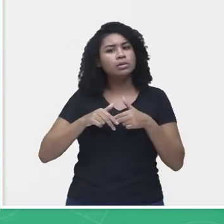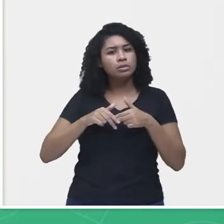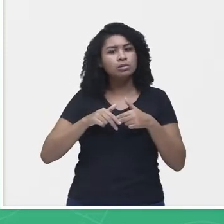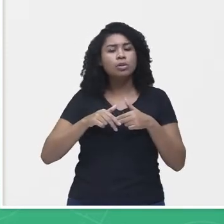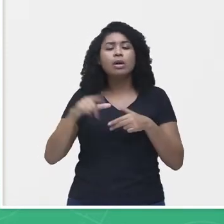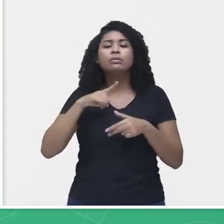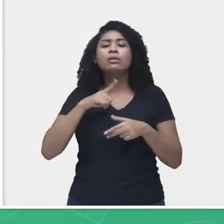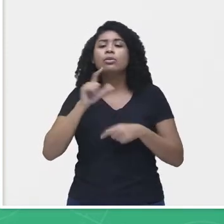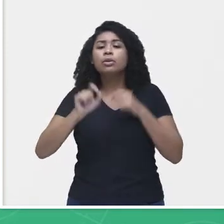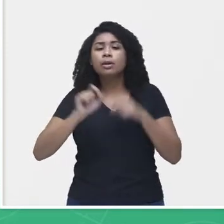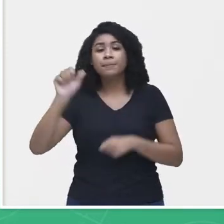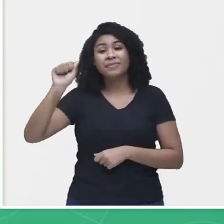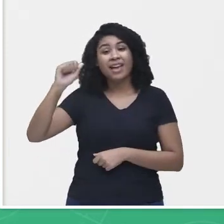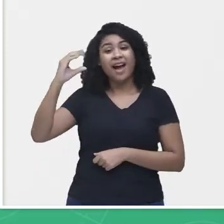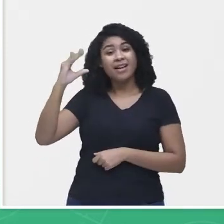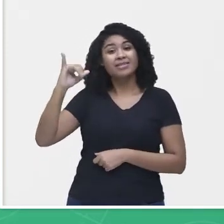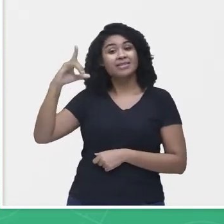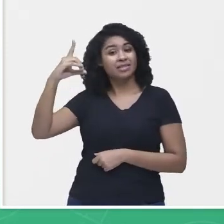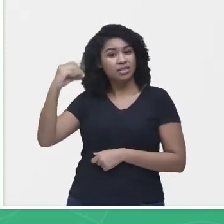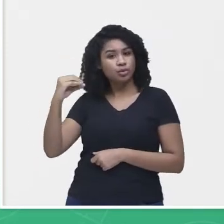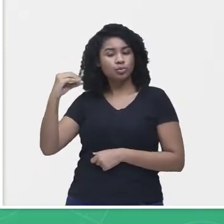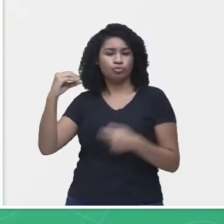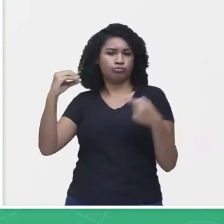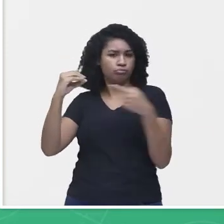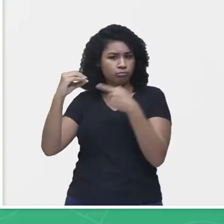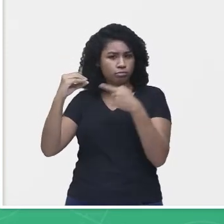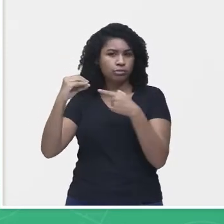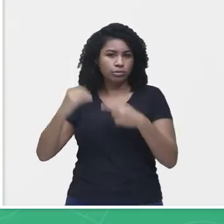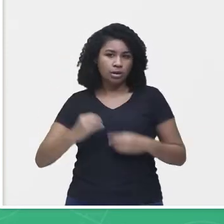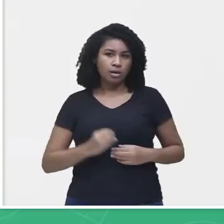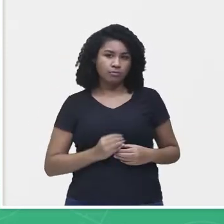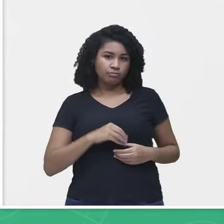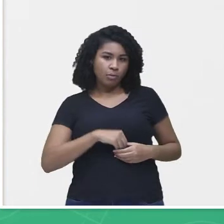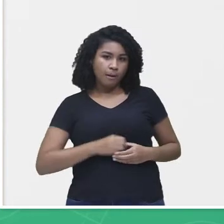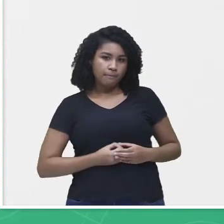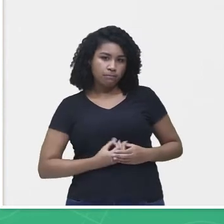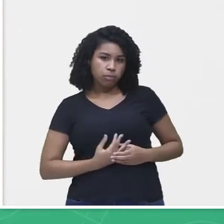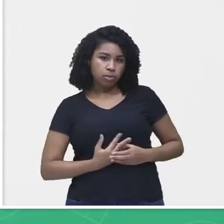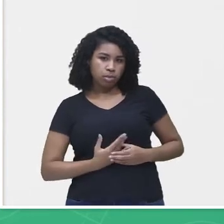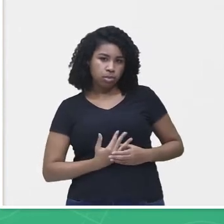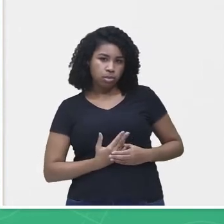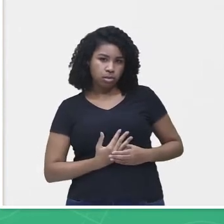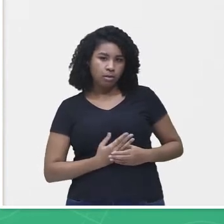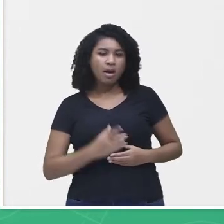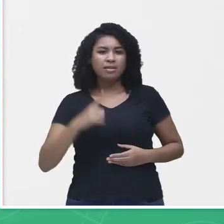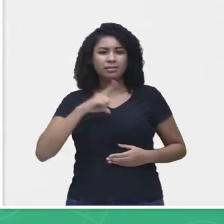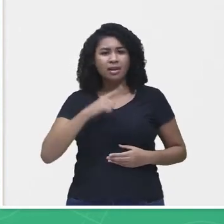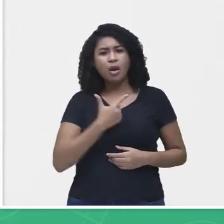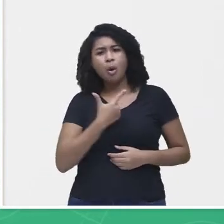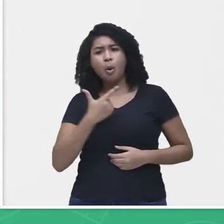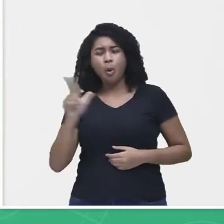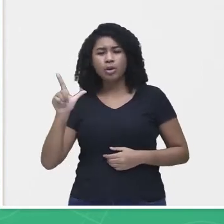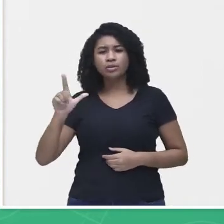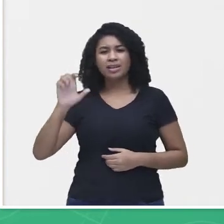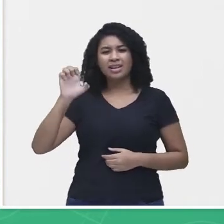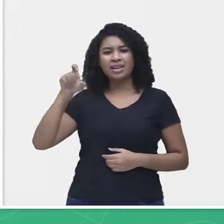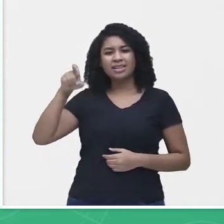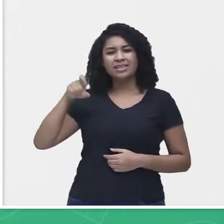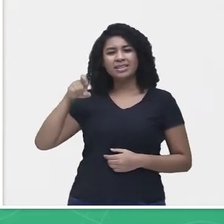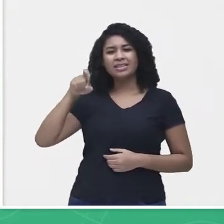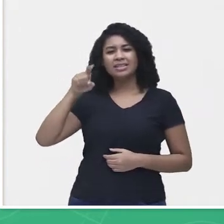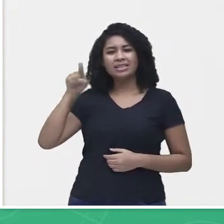quê, gente? Ácido clorídrico. Além disso, eu tenho enzimas, como a pepsina, lipases e